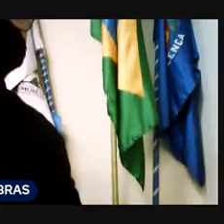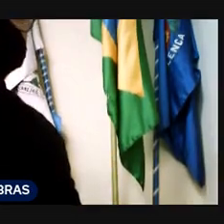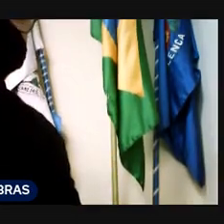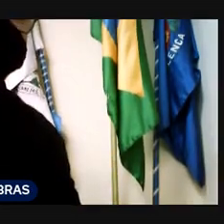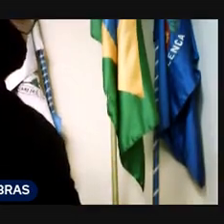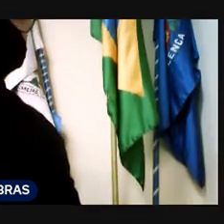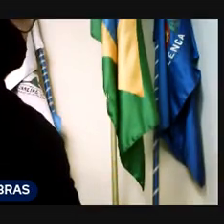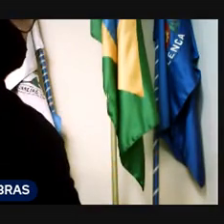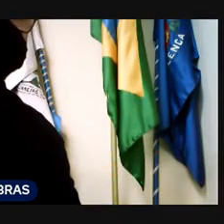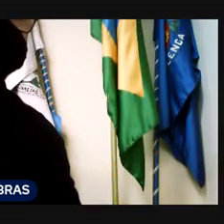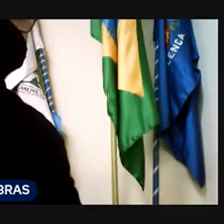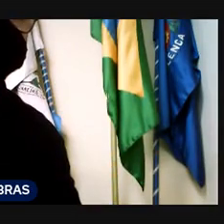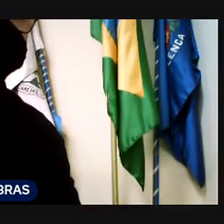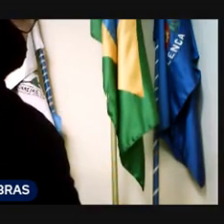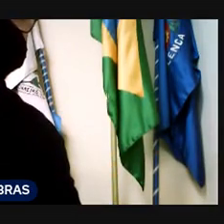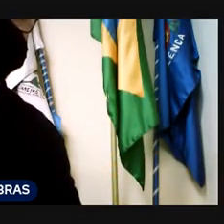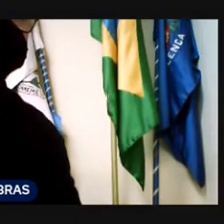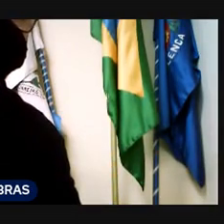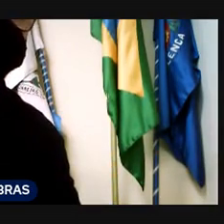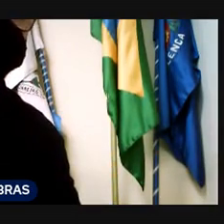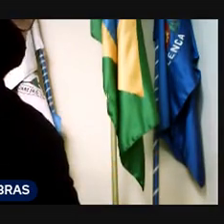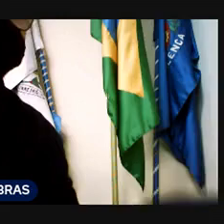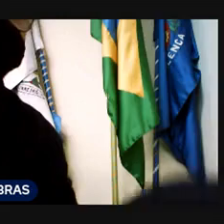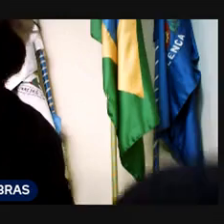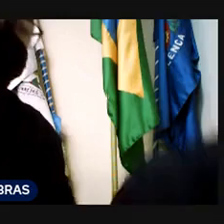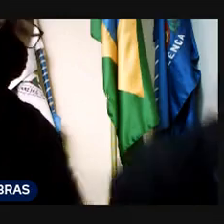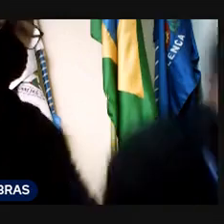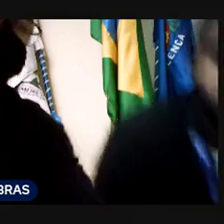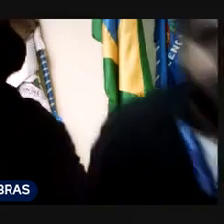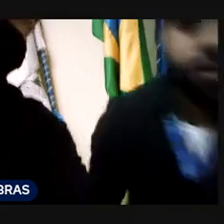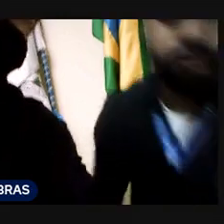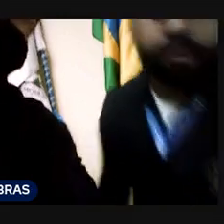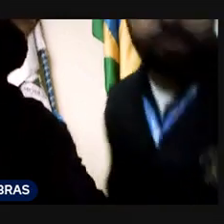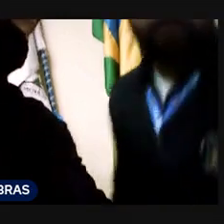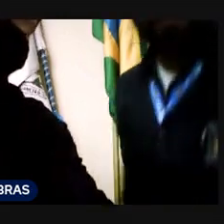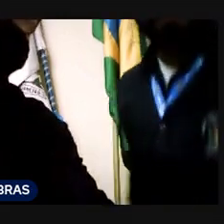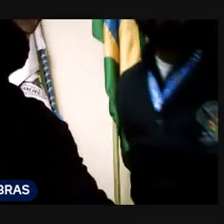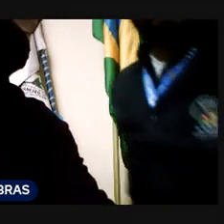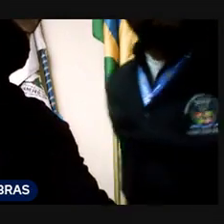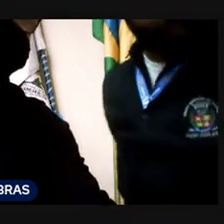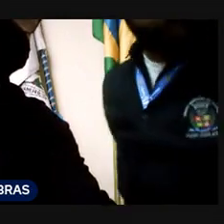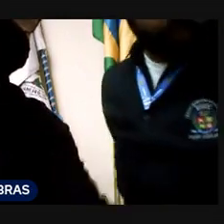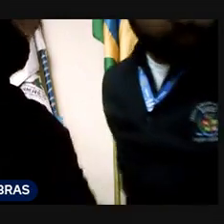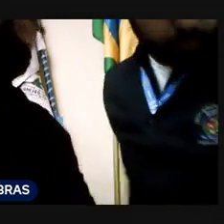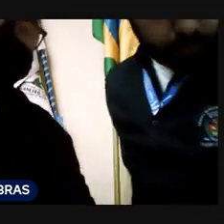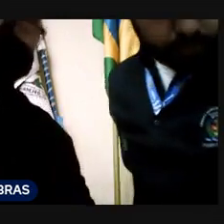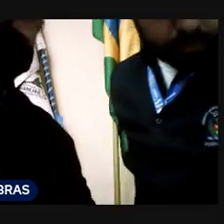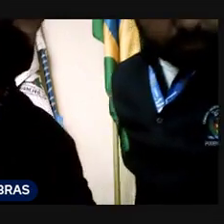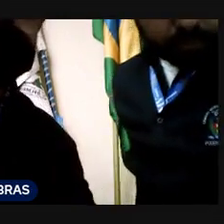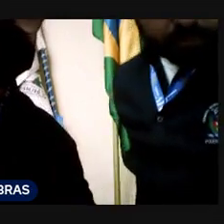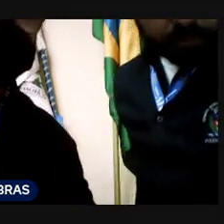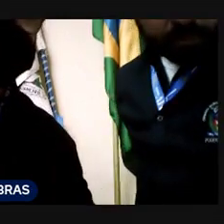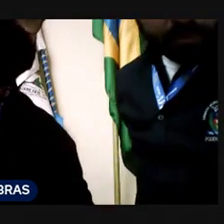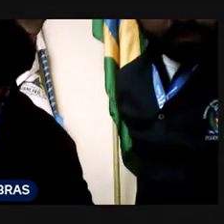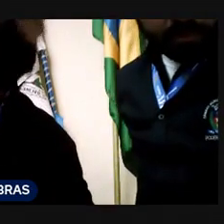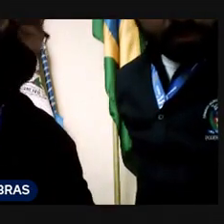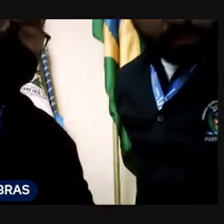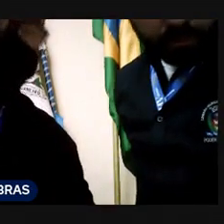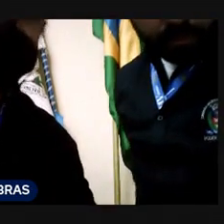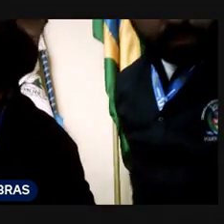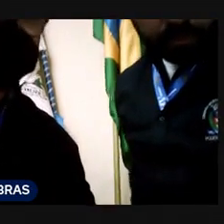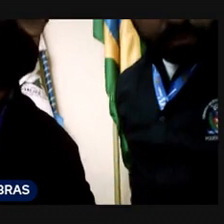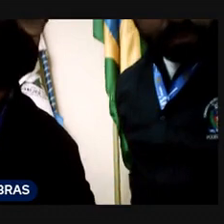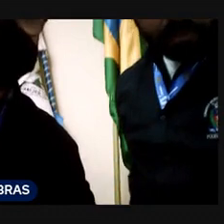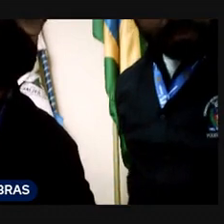que se gritar, se unir. A gente vai estar levando também esse requerimento aí, já que as atividades, né, educacionais,